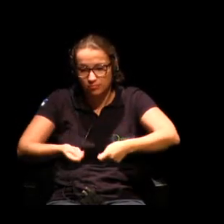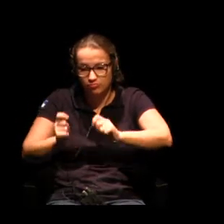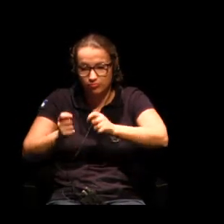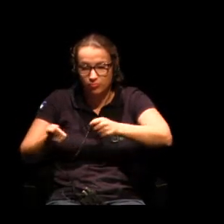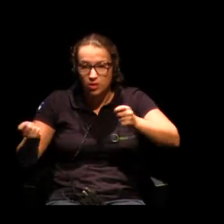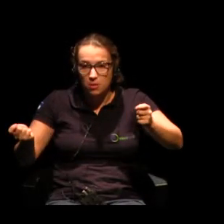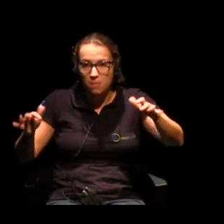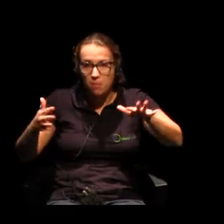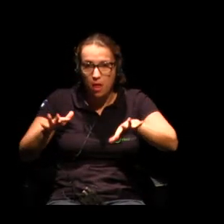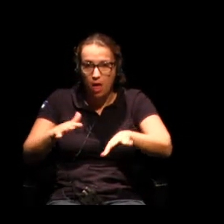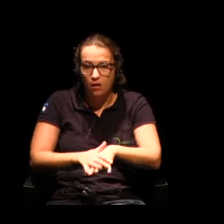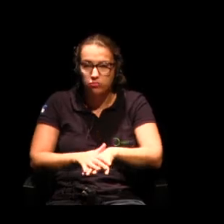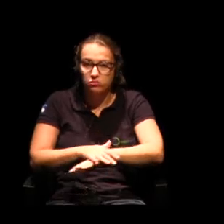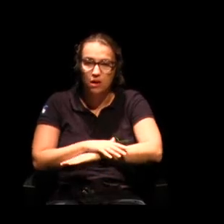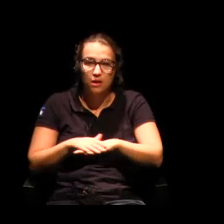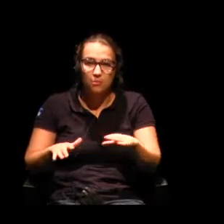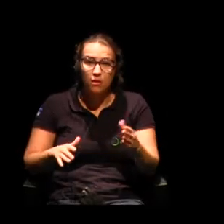que